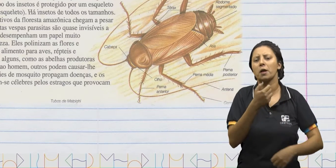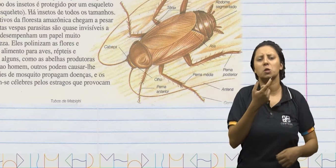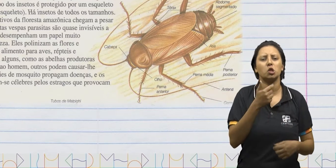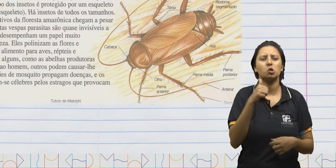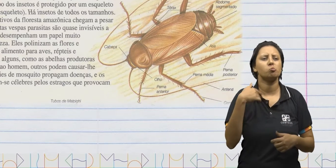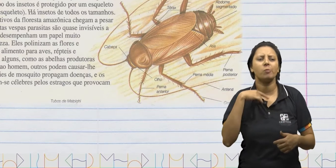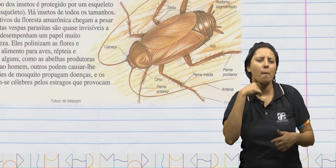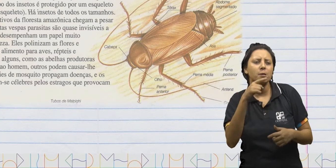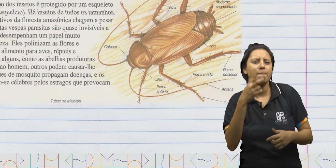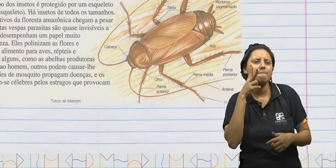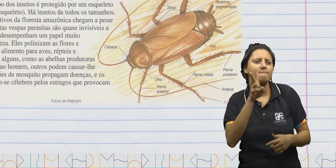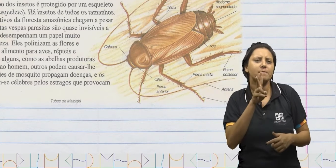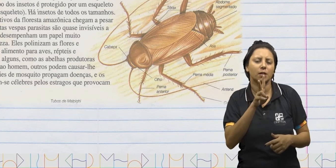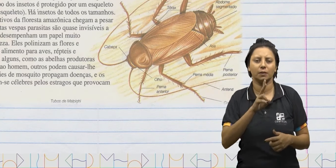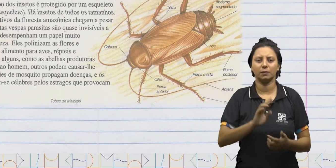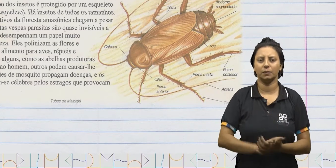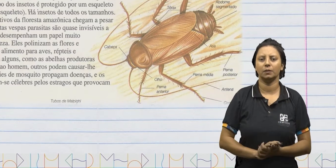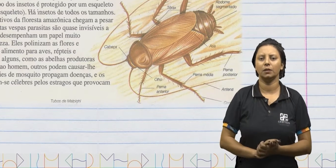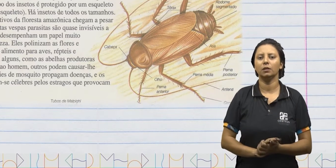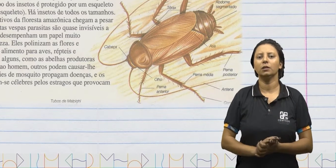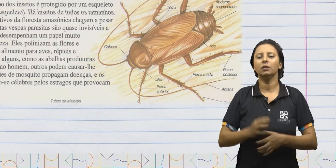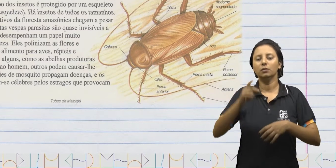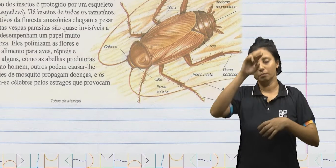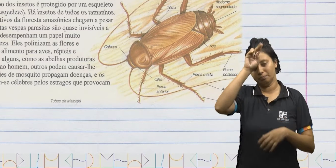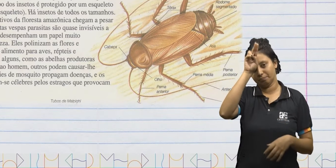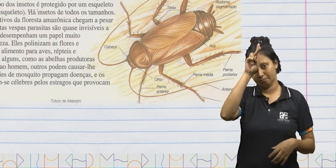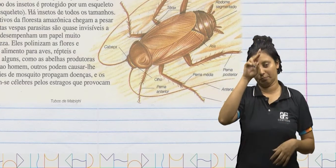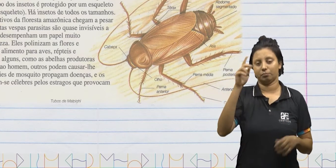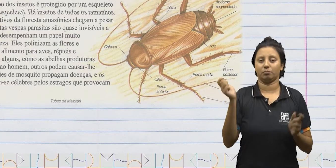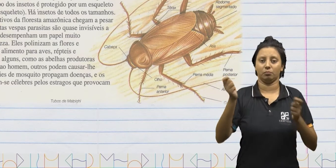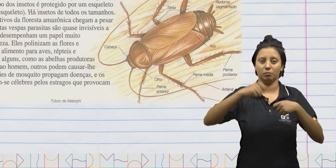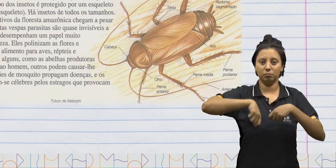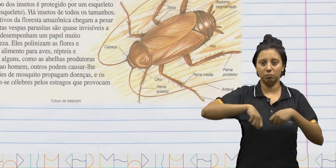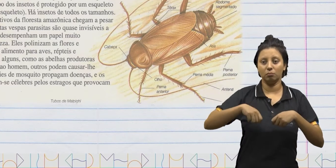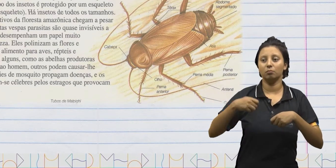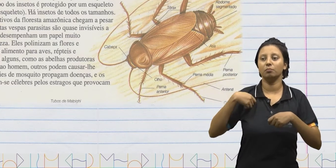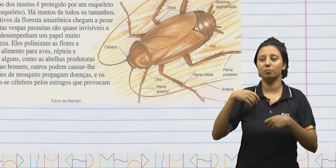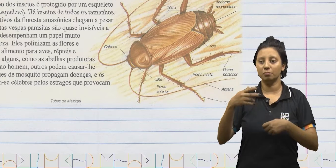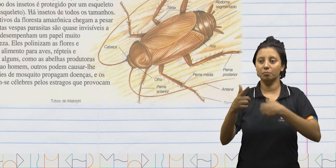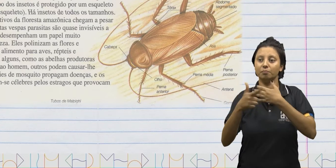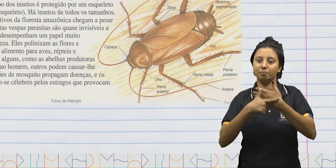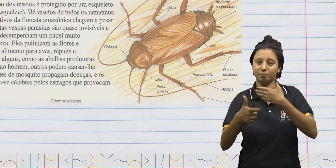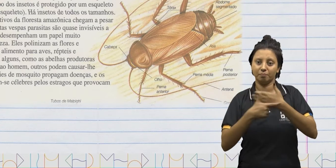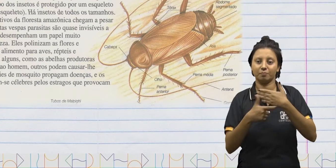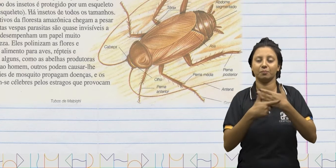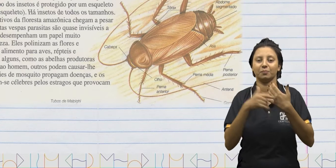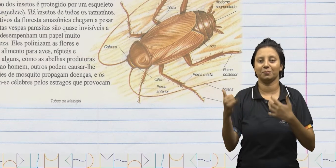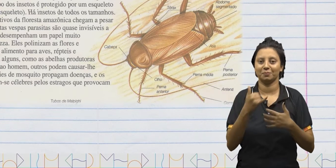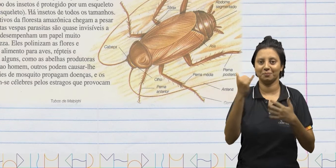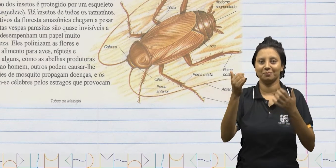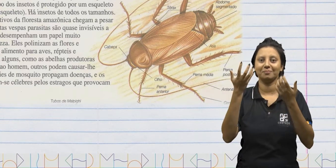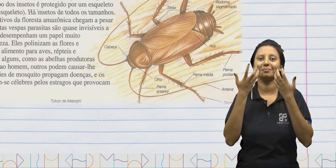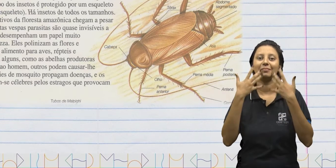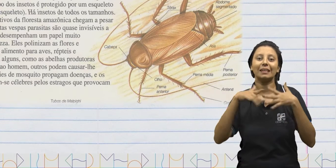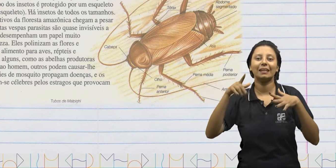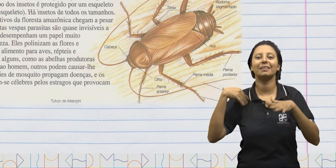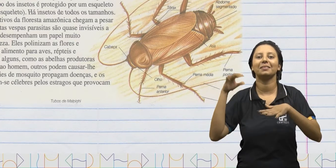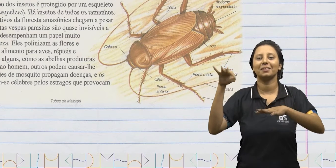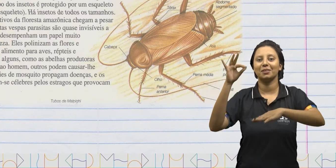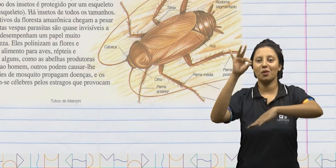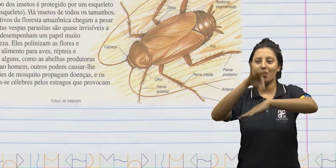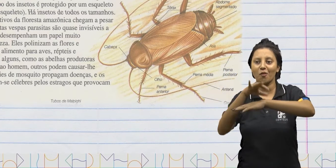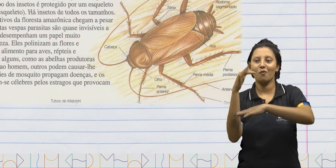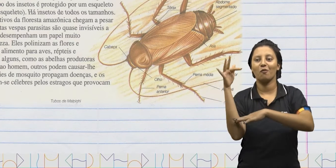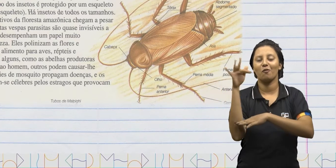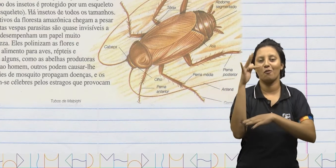invisíveis a olho nu. Os insetos desempenham um papel muito importante na natureza. Eles polinizam as